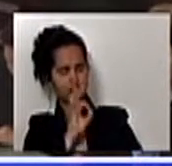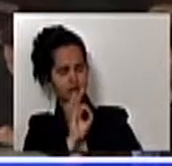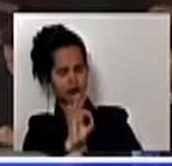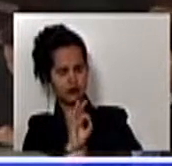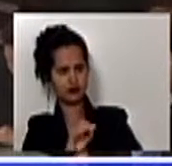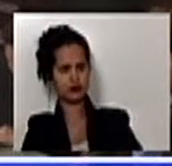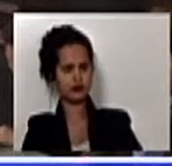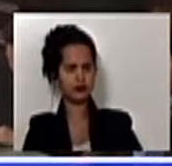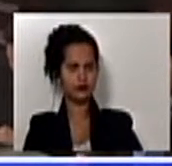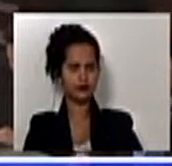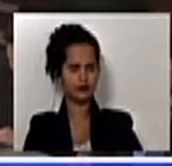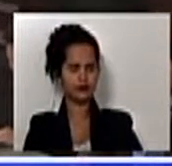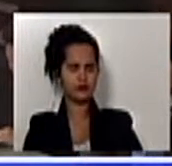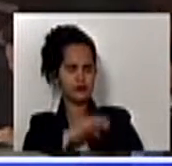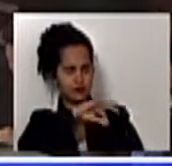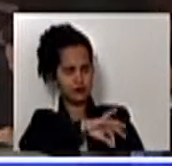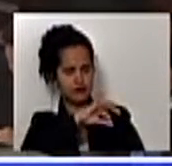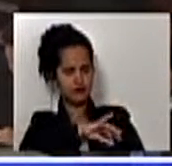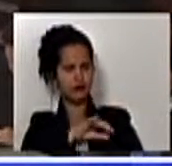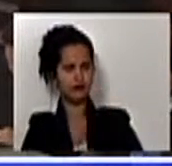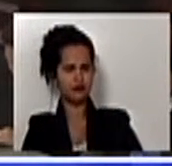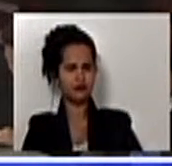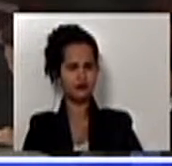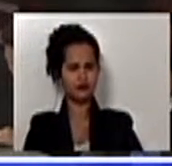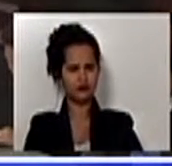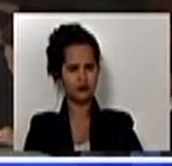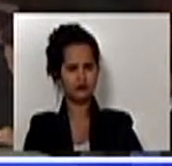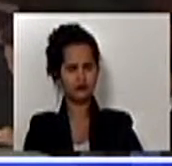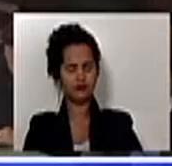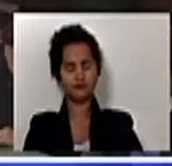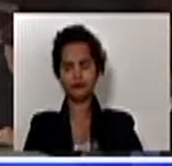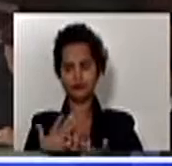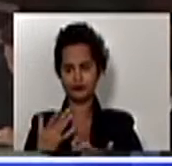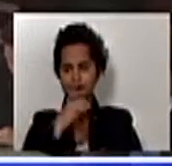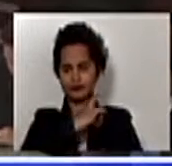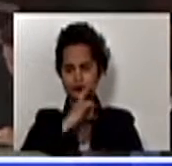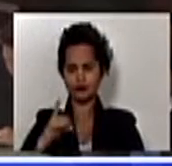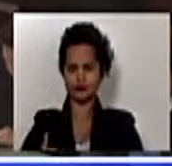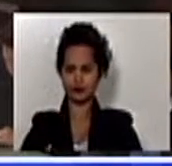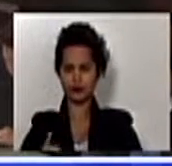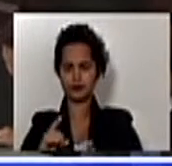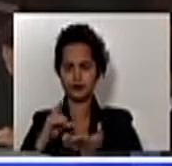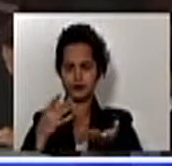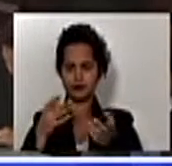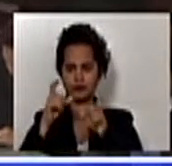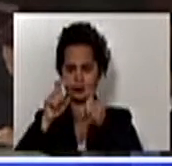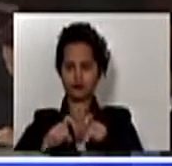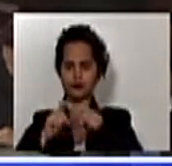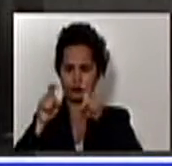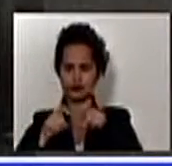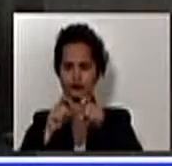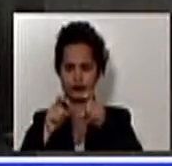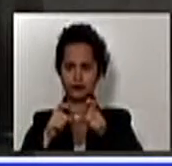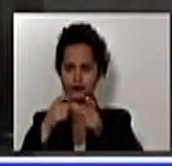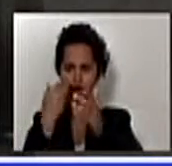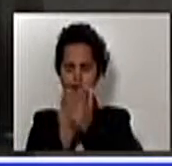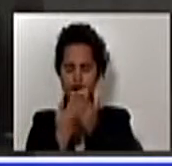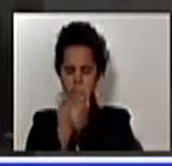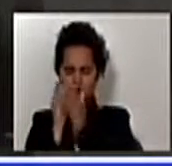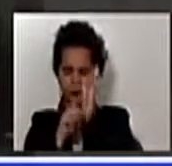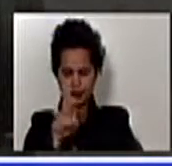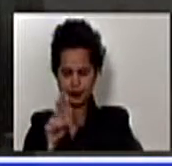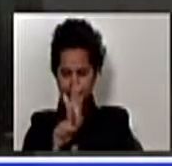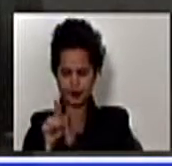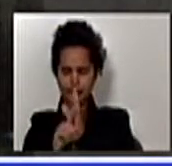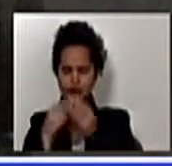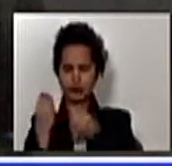deputado, a gente tem trabalhado com eu chamo lá na fazenda do setor de arqueologia fazendária. A gente